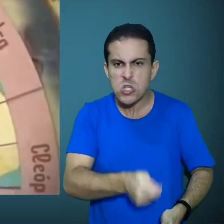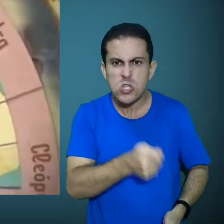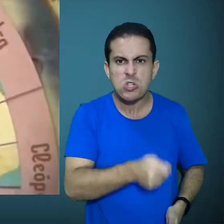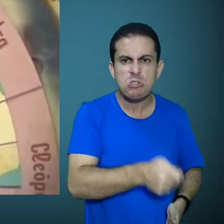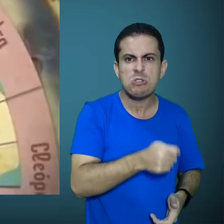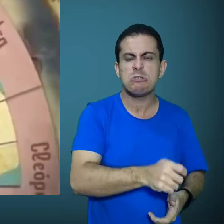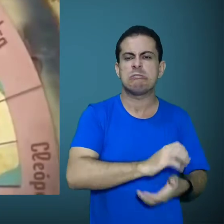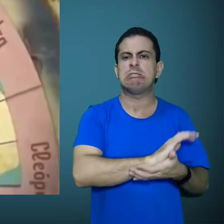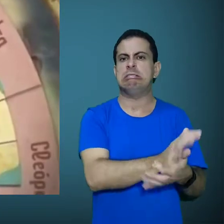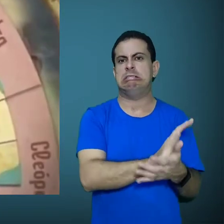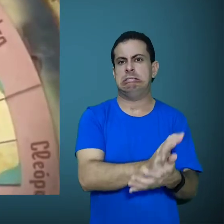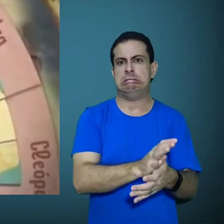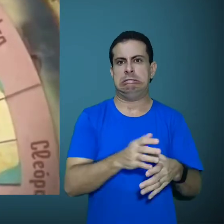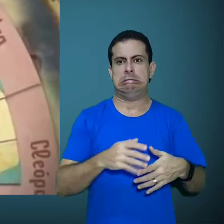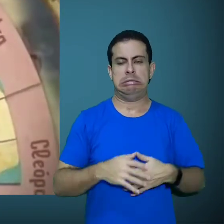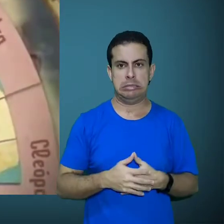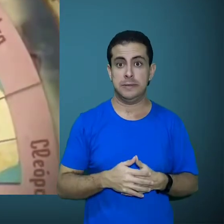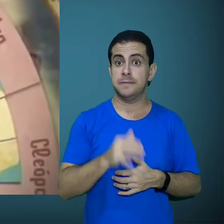mar Mediterrâneo.